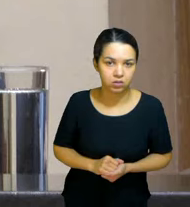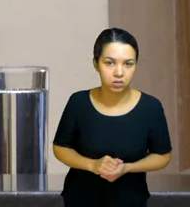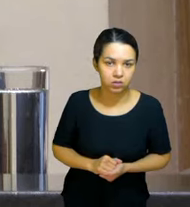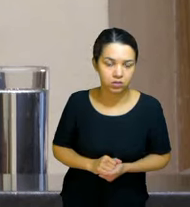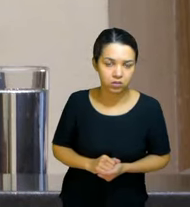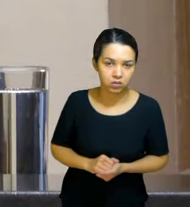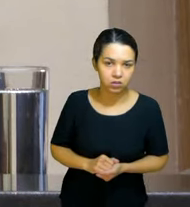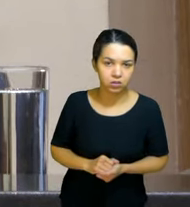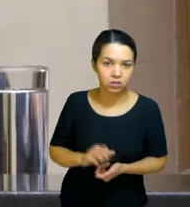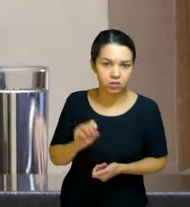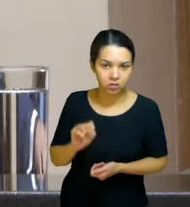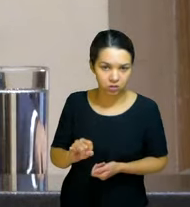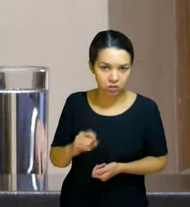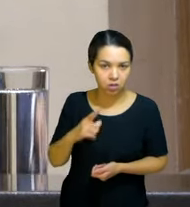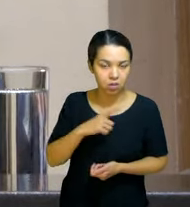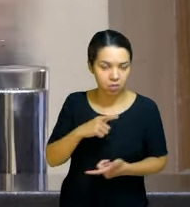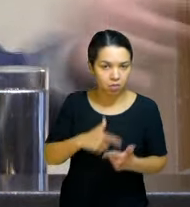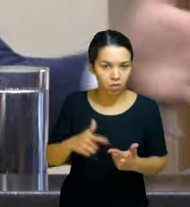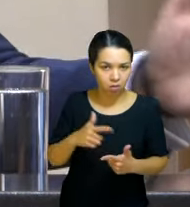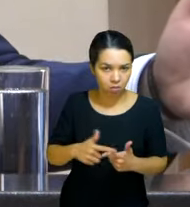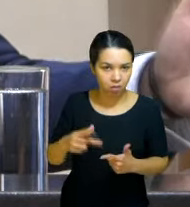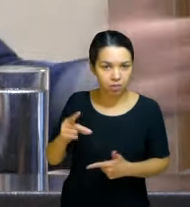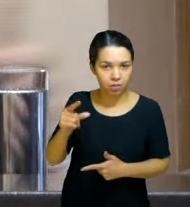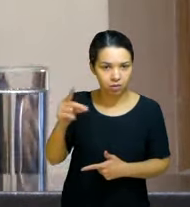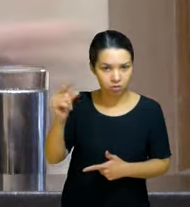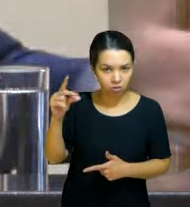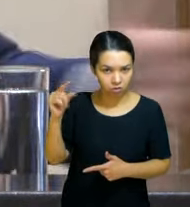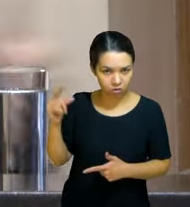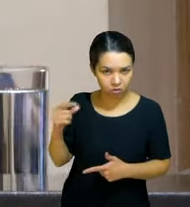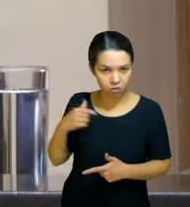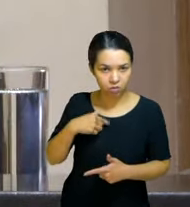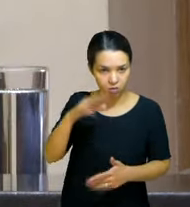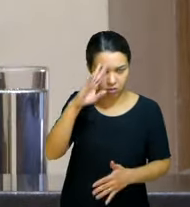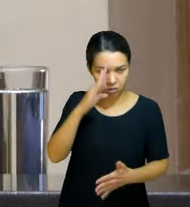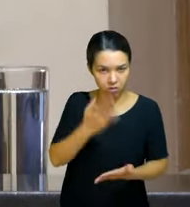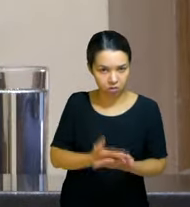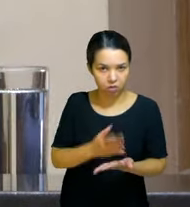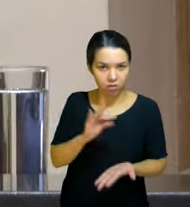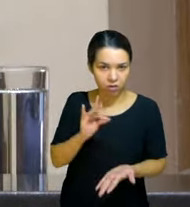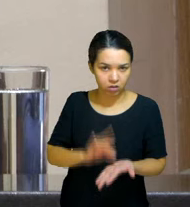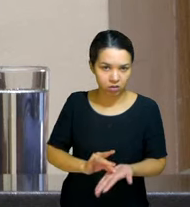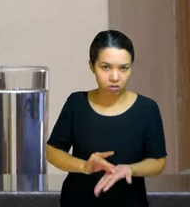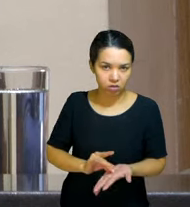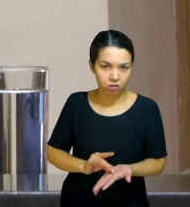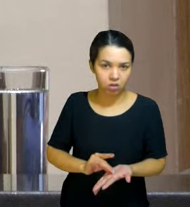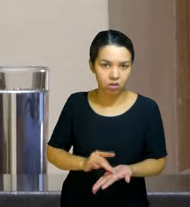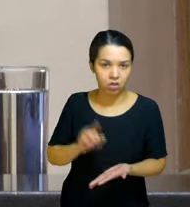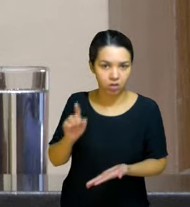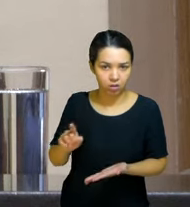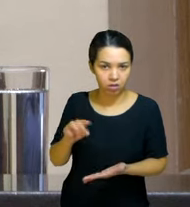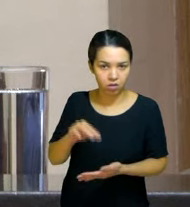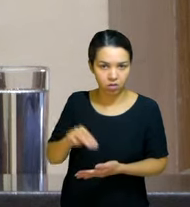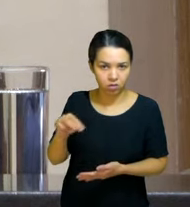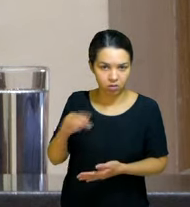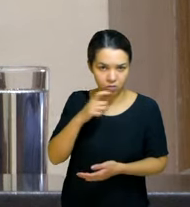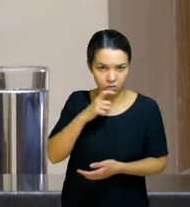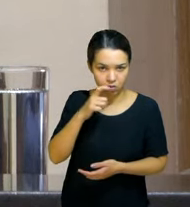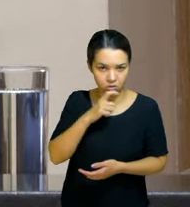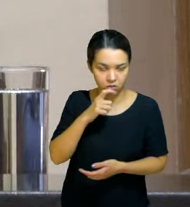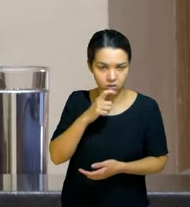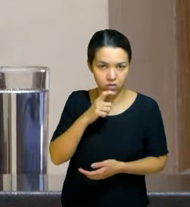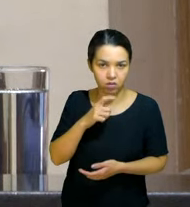Se há um problema antigo, e quero crer que é verdade, porque o Mário Mota não iria pegar aqui uma mentira, pelo